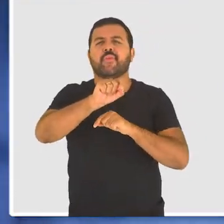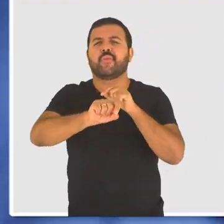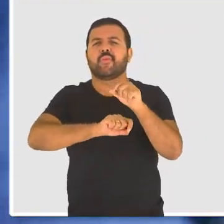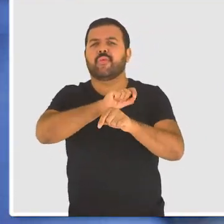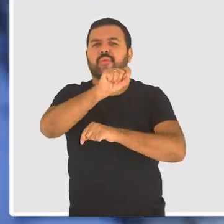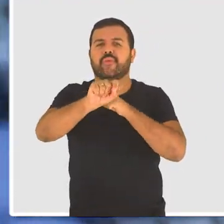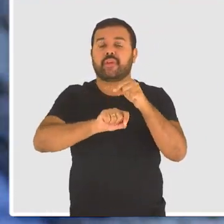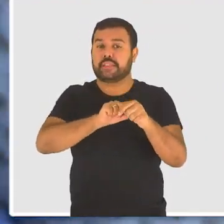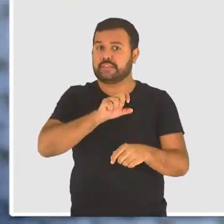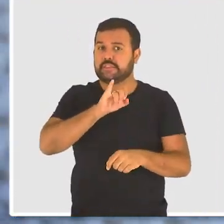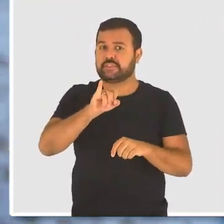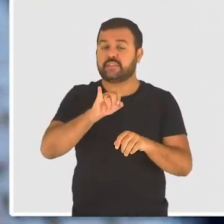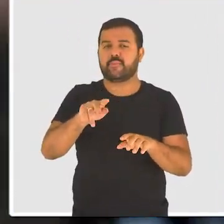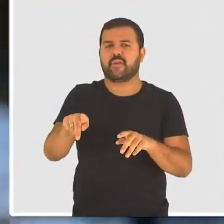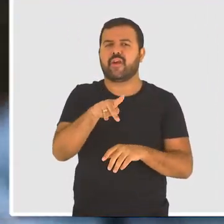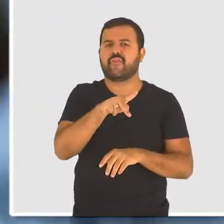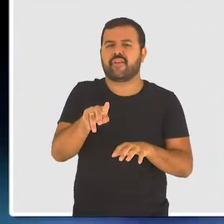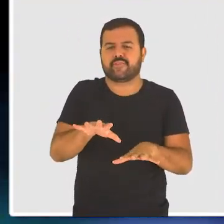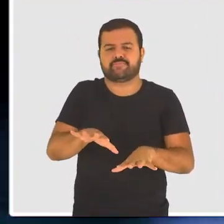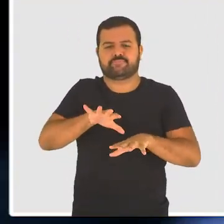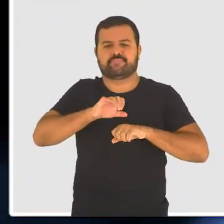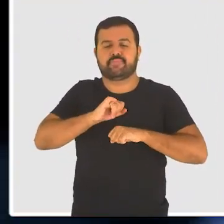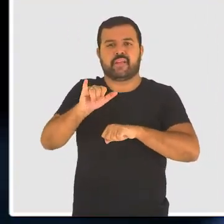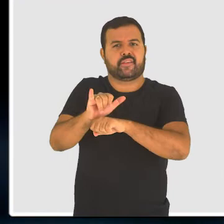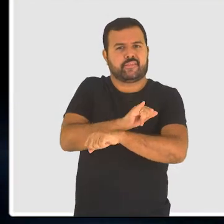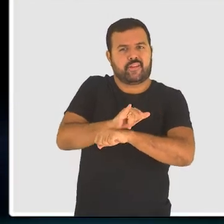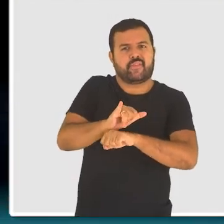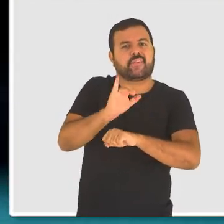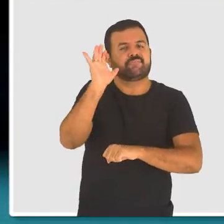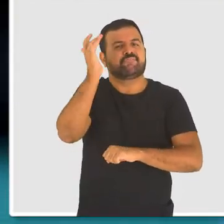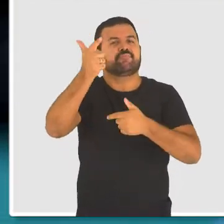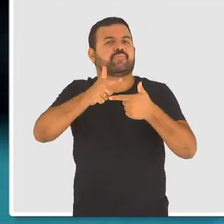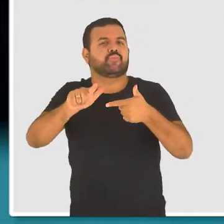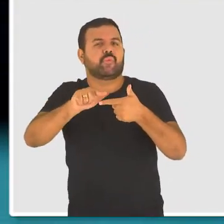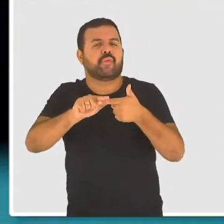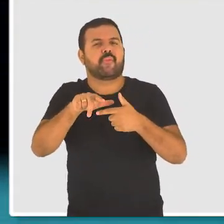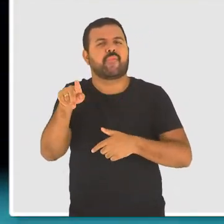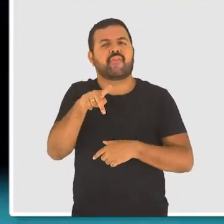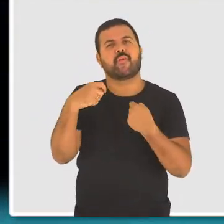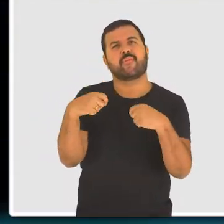deve constar, com o que esses professores devem se preocupar